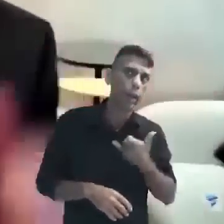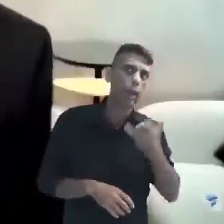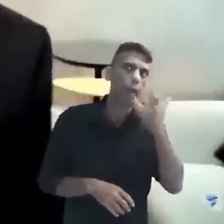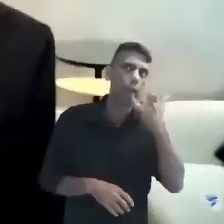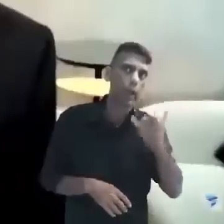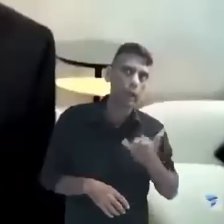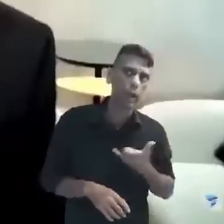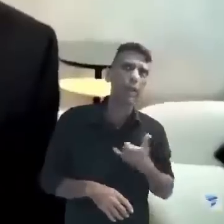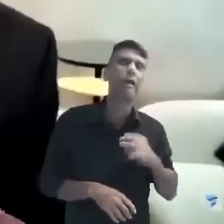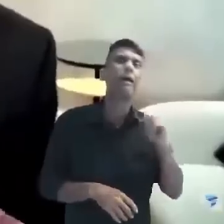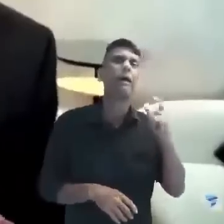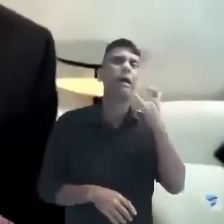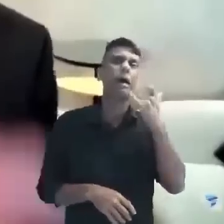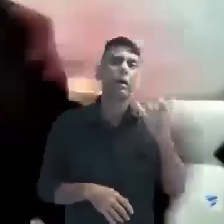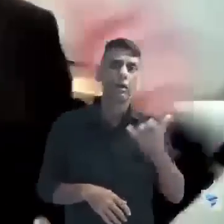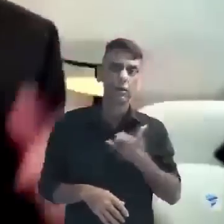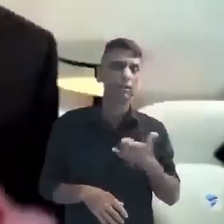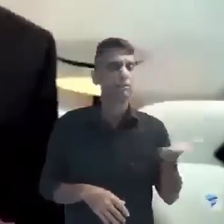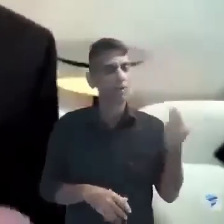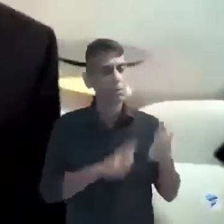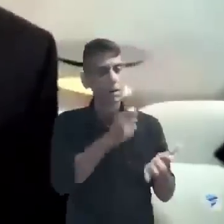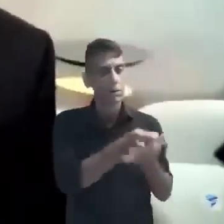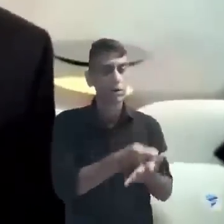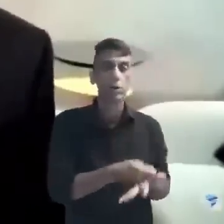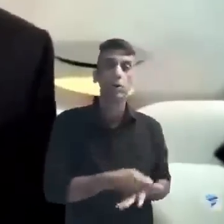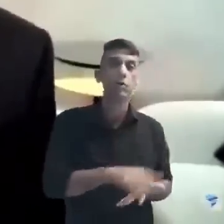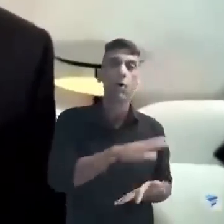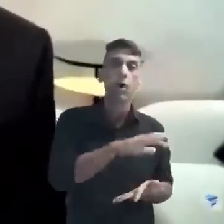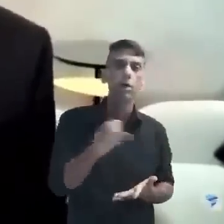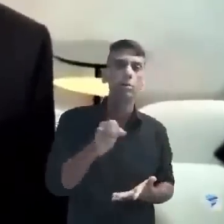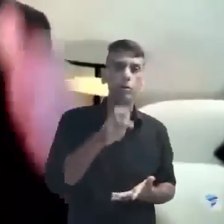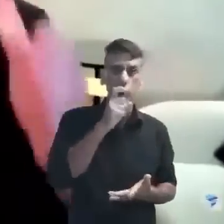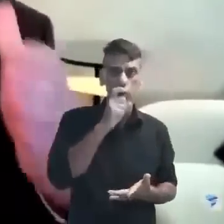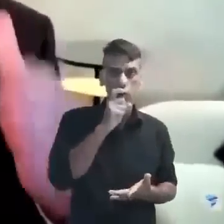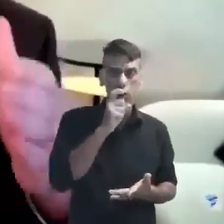saber quem está ligando. Venha pagar sua conta ou eu vou tomar sua geladeira.